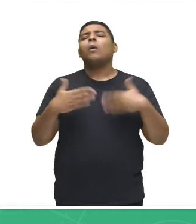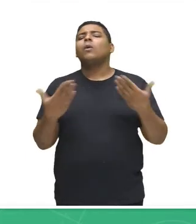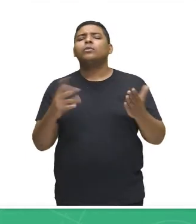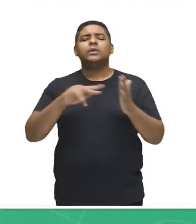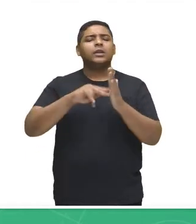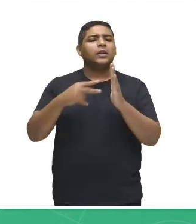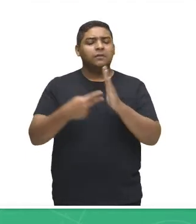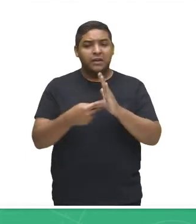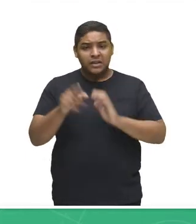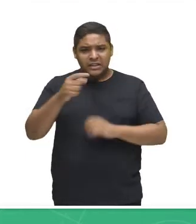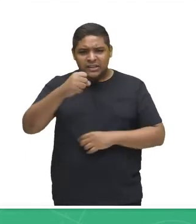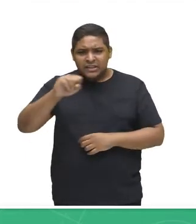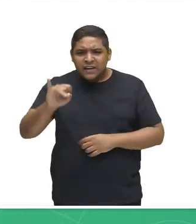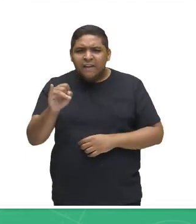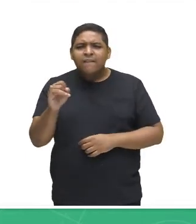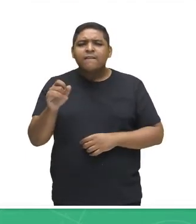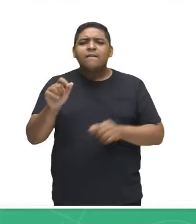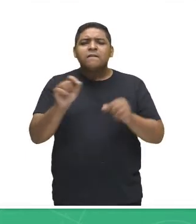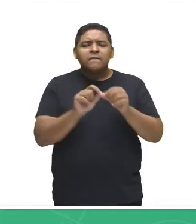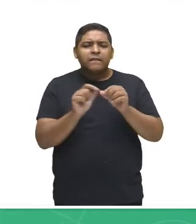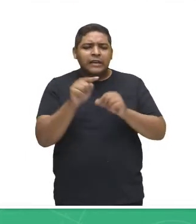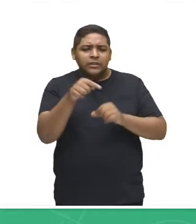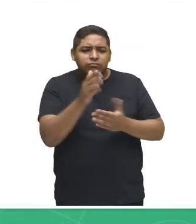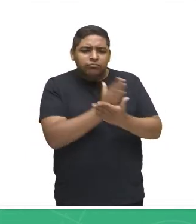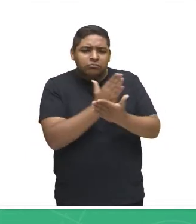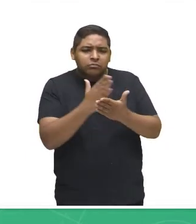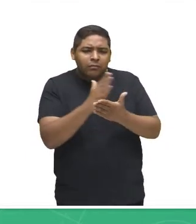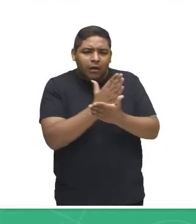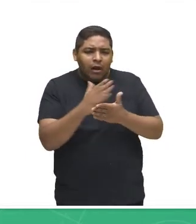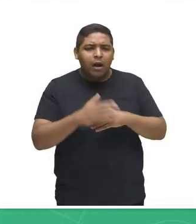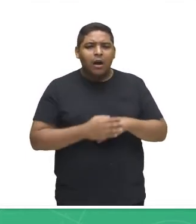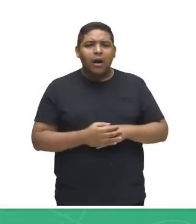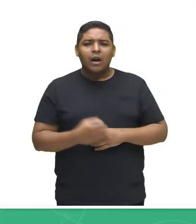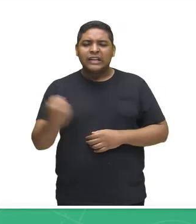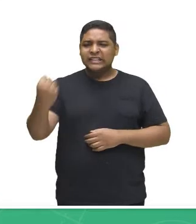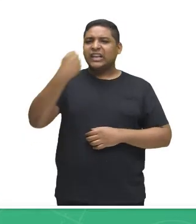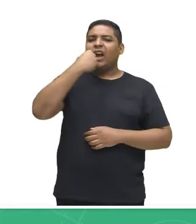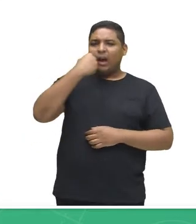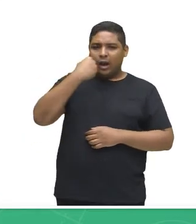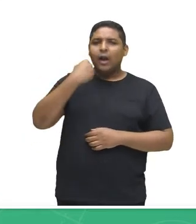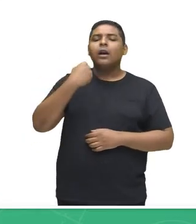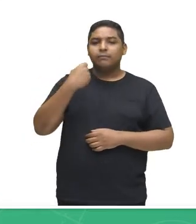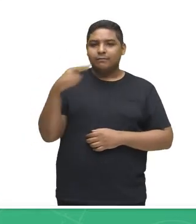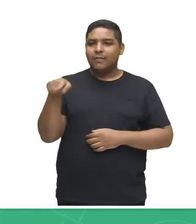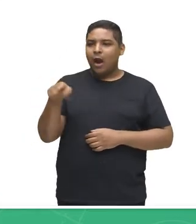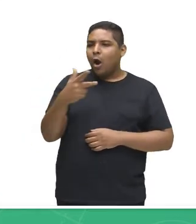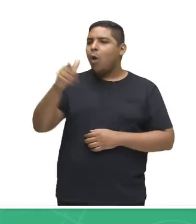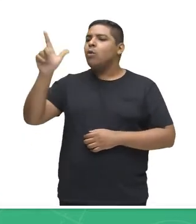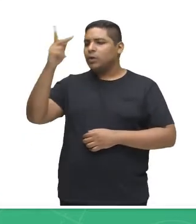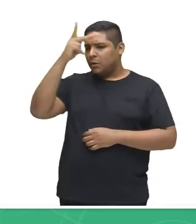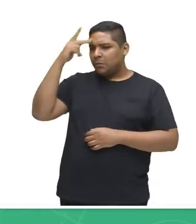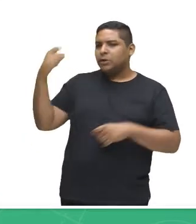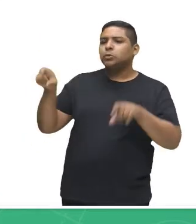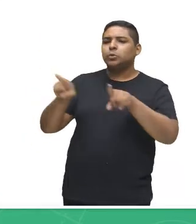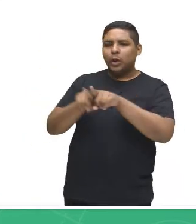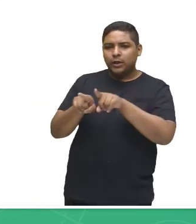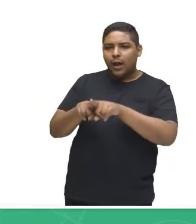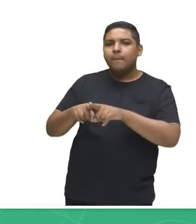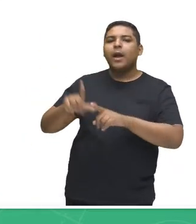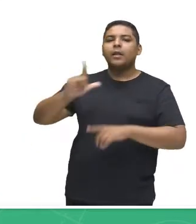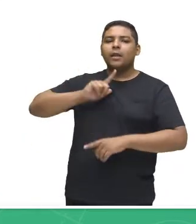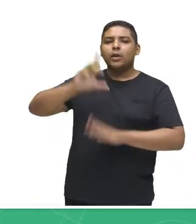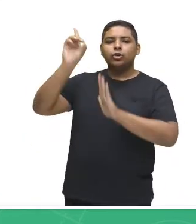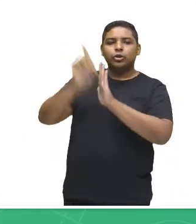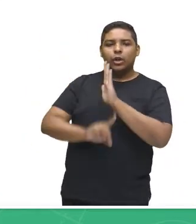algo, alguma pessoa, você vai pagar na mesma medida que você fez. Então, no Código de Hammurabi tem acusações